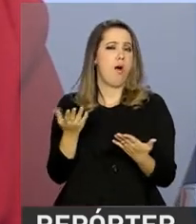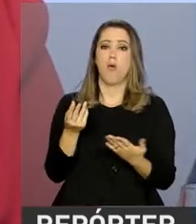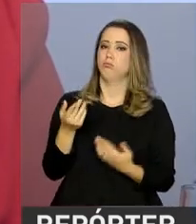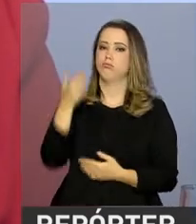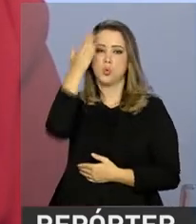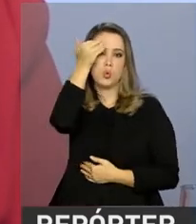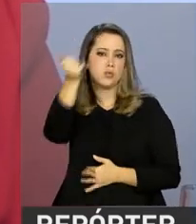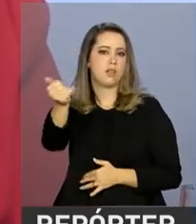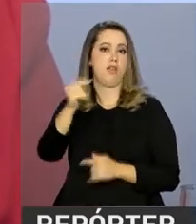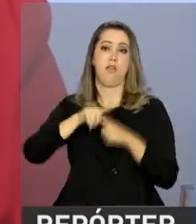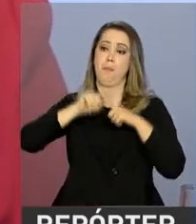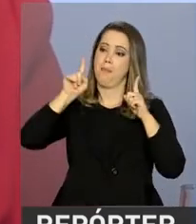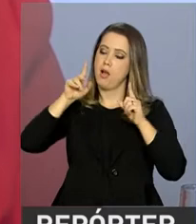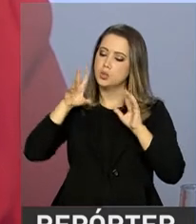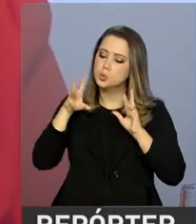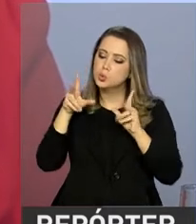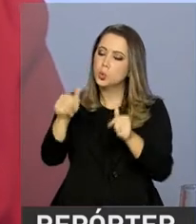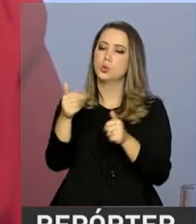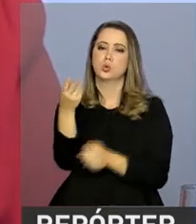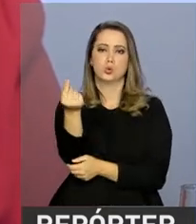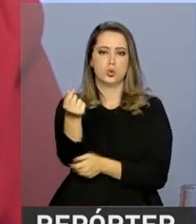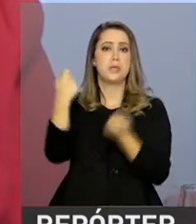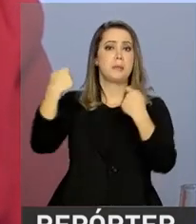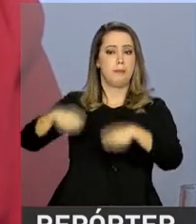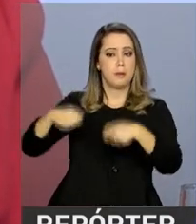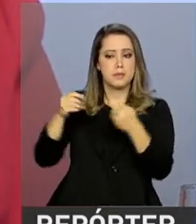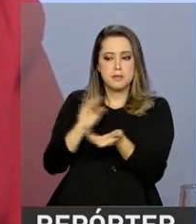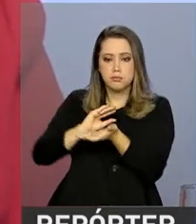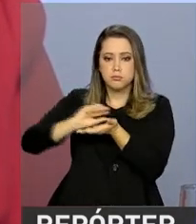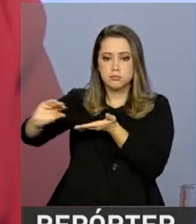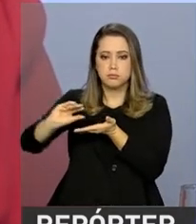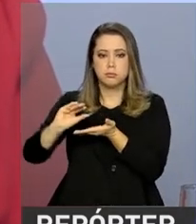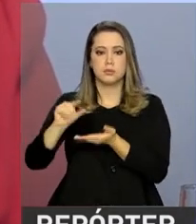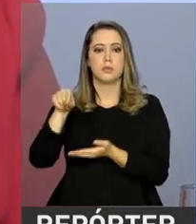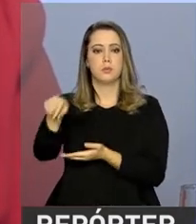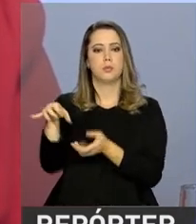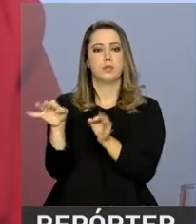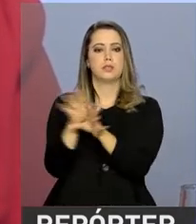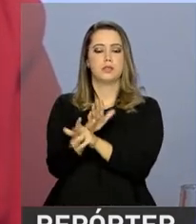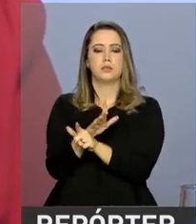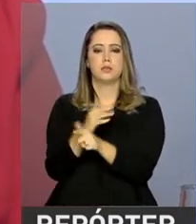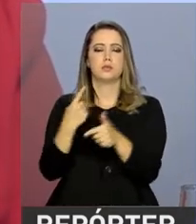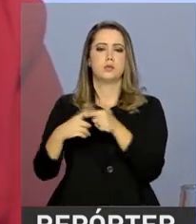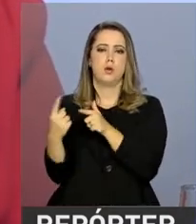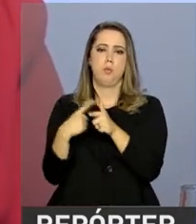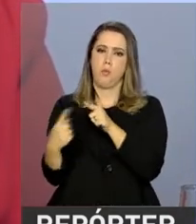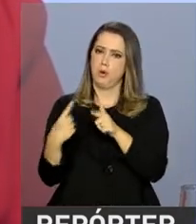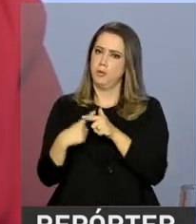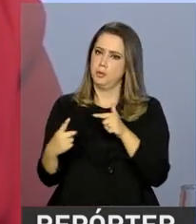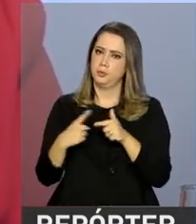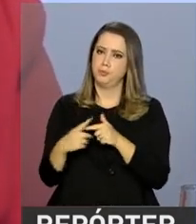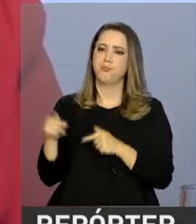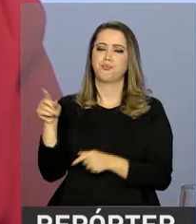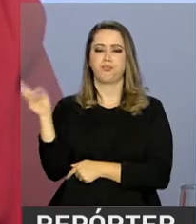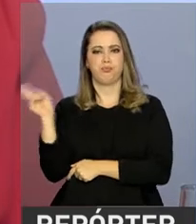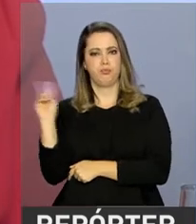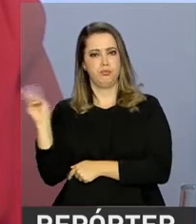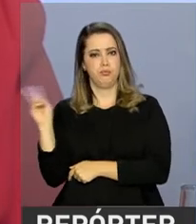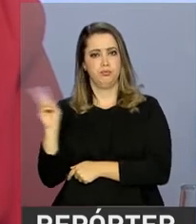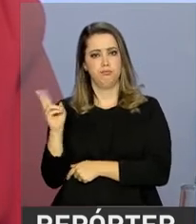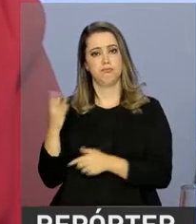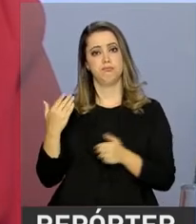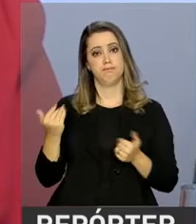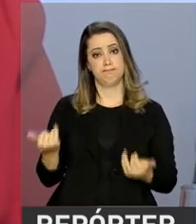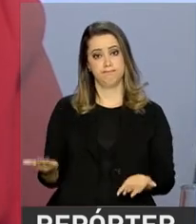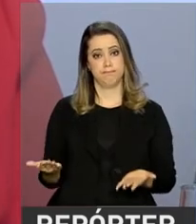os recursos necessários serão encaminhados para solucionar a questão dos venezuelanos